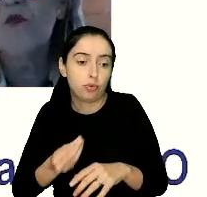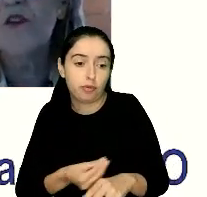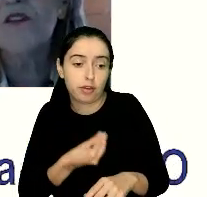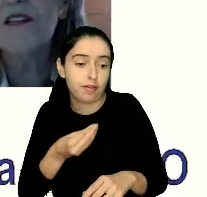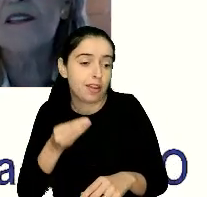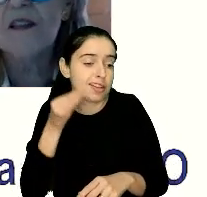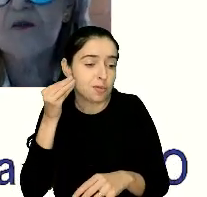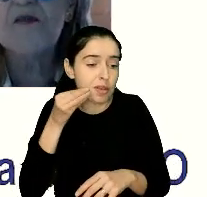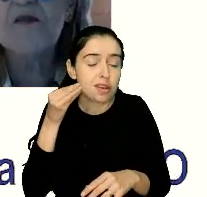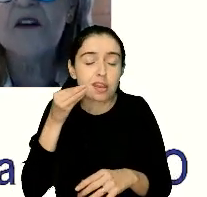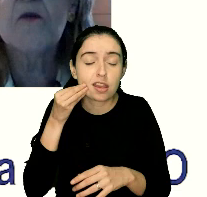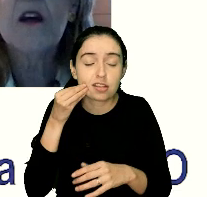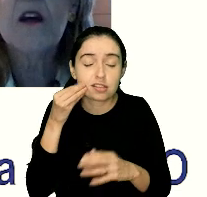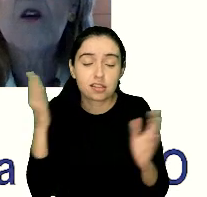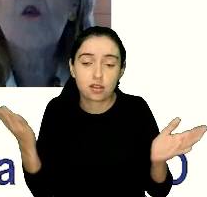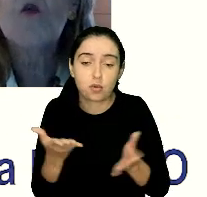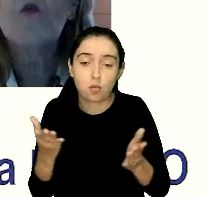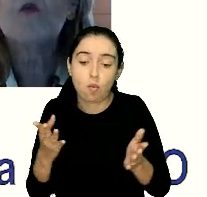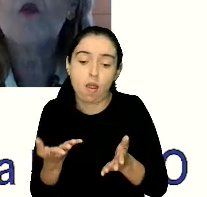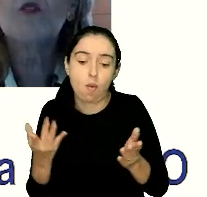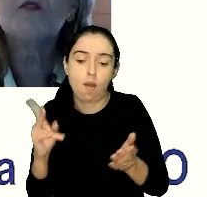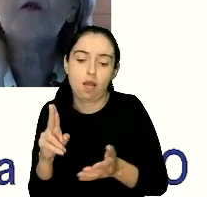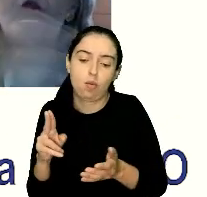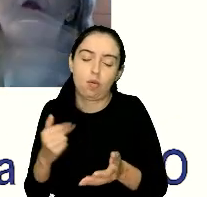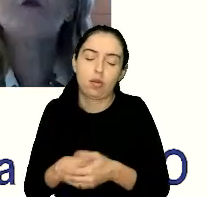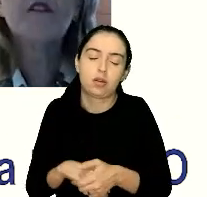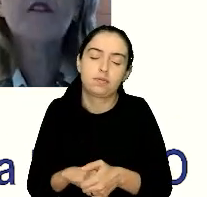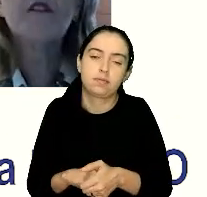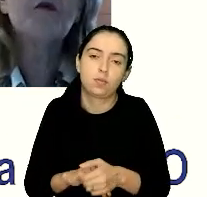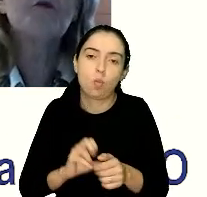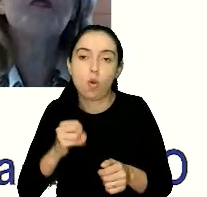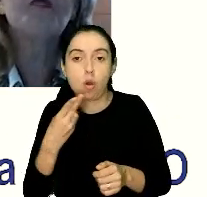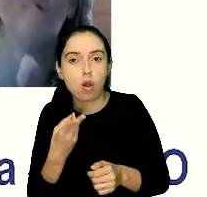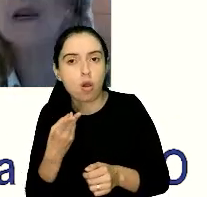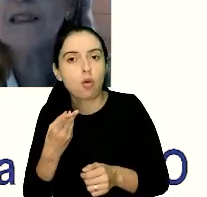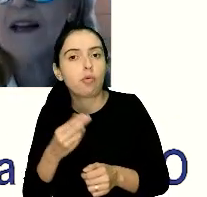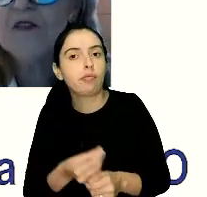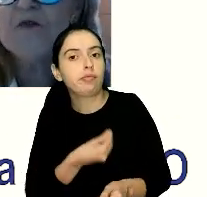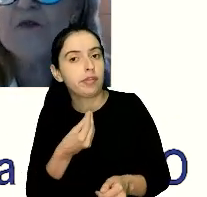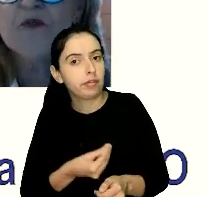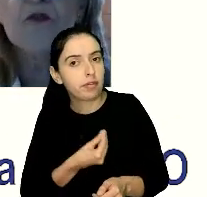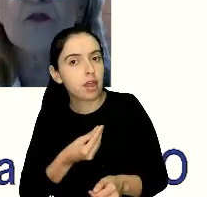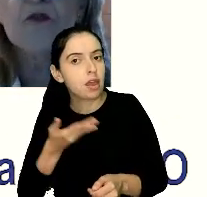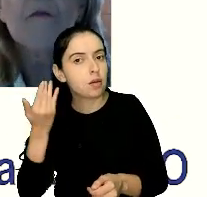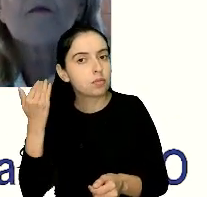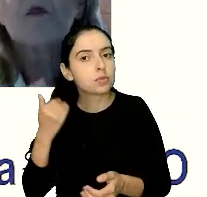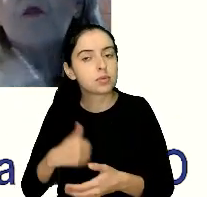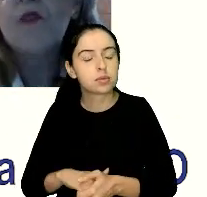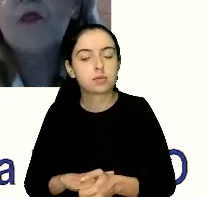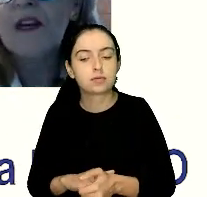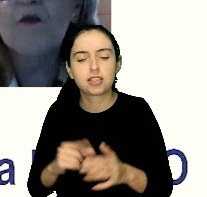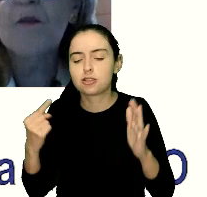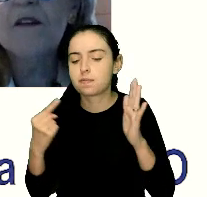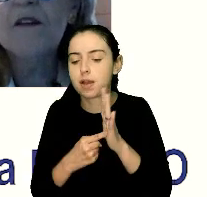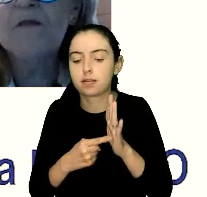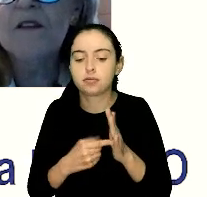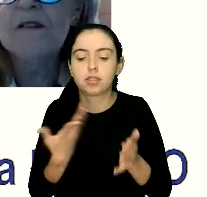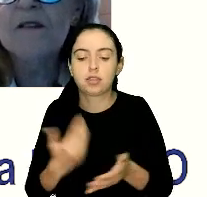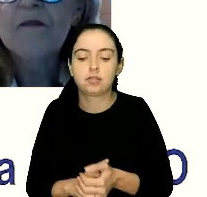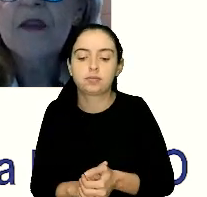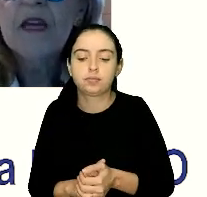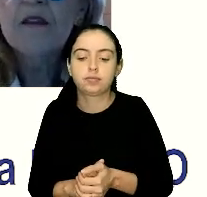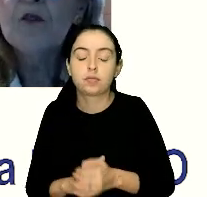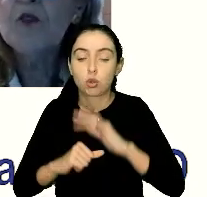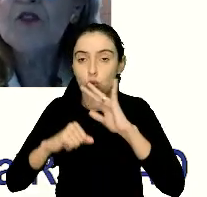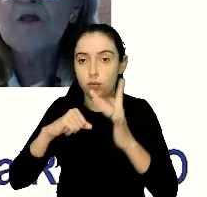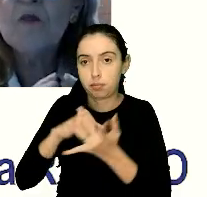coisas como nós estamos vivendo ou como nós fomos viver, nós somos impactados por isso com relação à